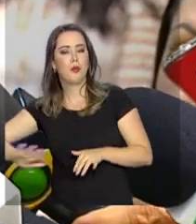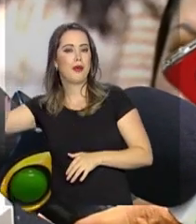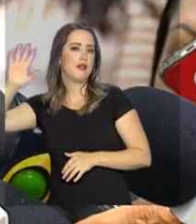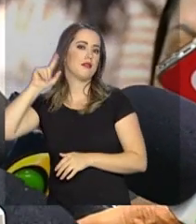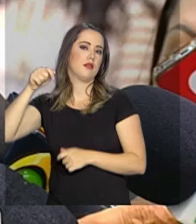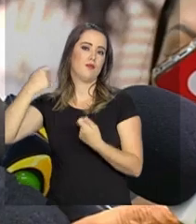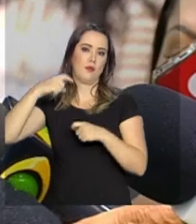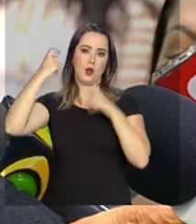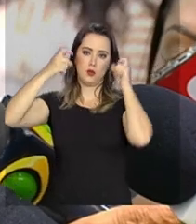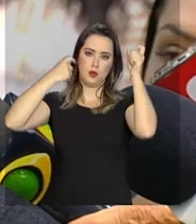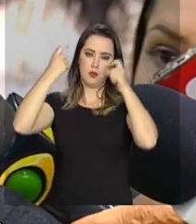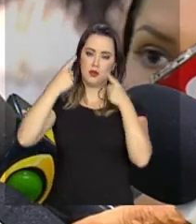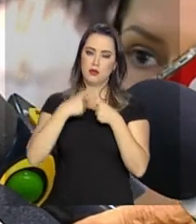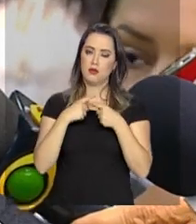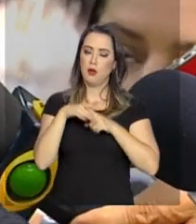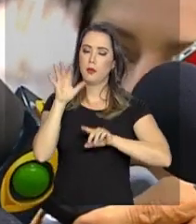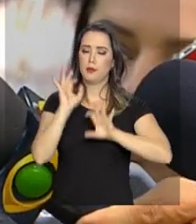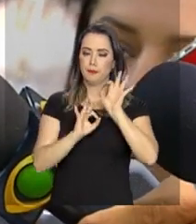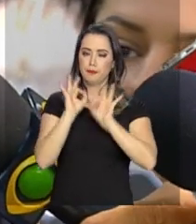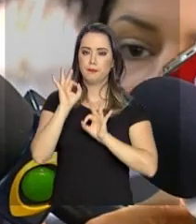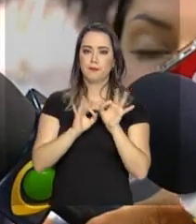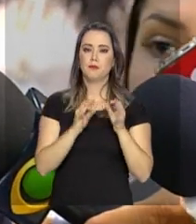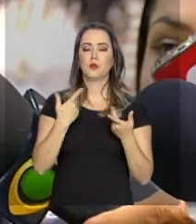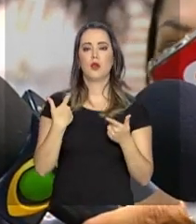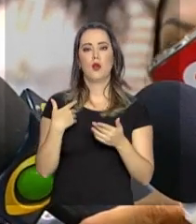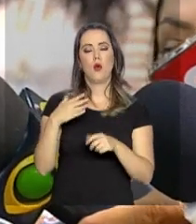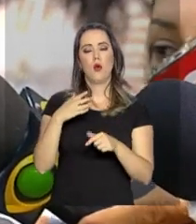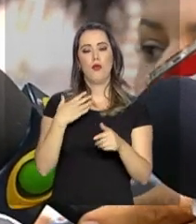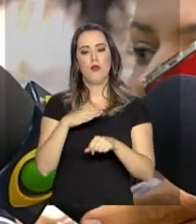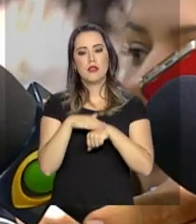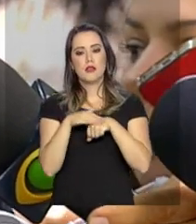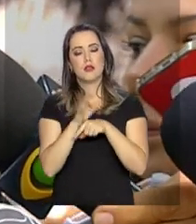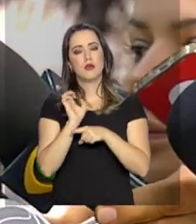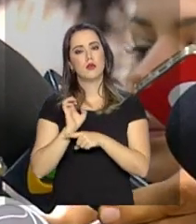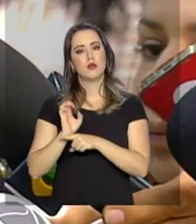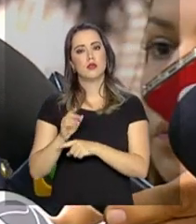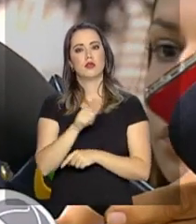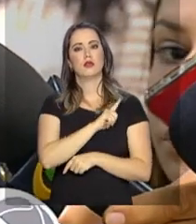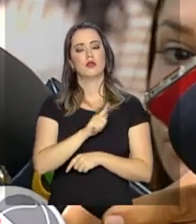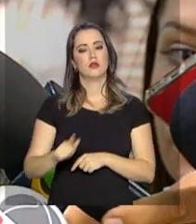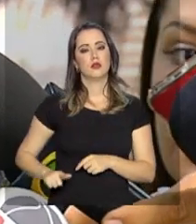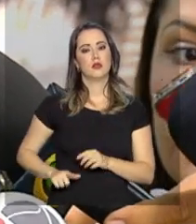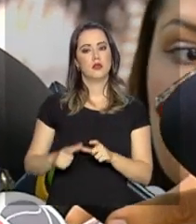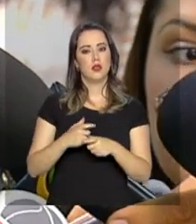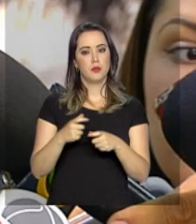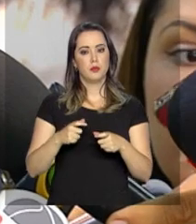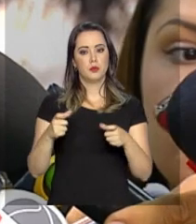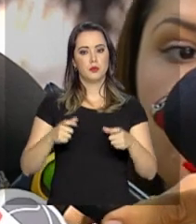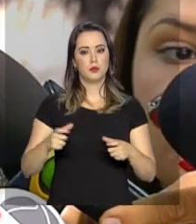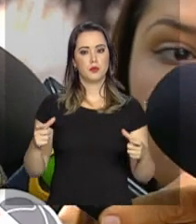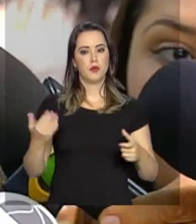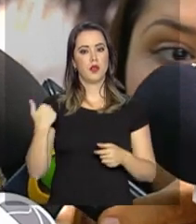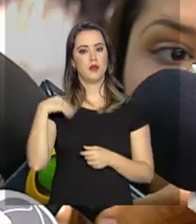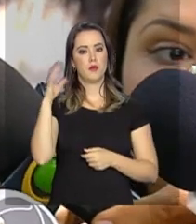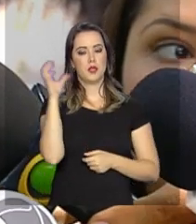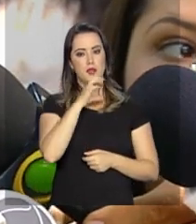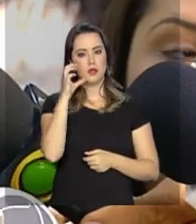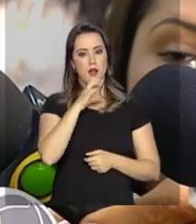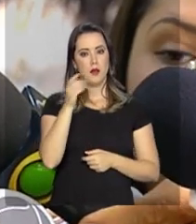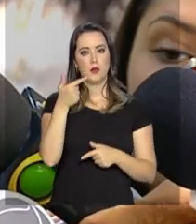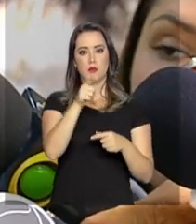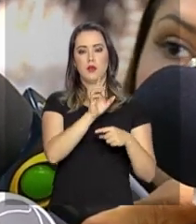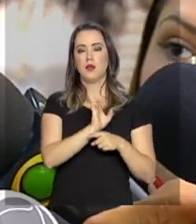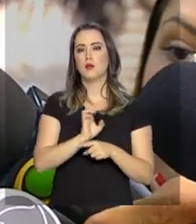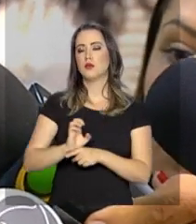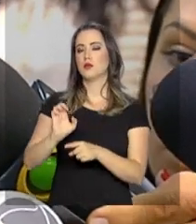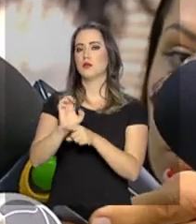tem sido a nossa preocupação e nós esperamos, numa negociação com os estados, com os próprios governadores, ampliar a velocidade dessa interiorização